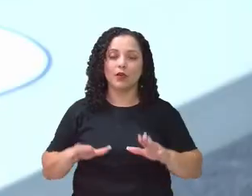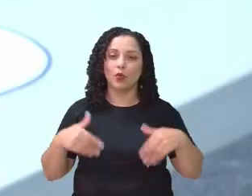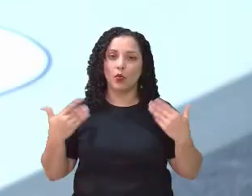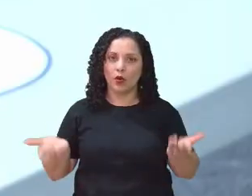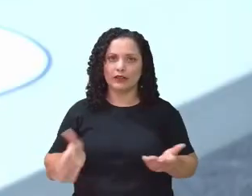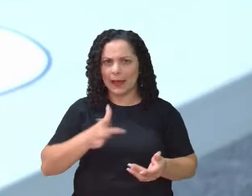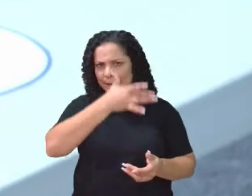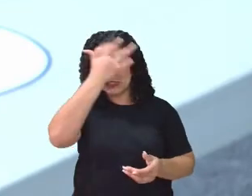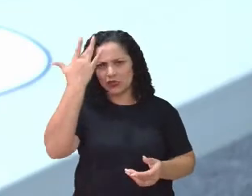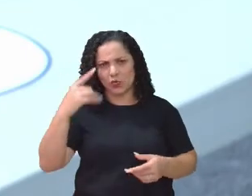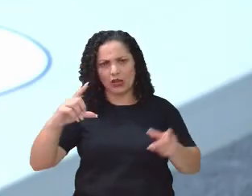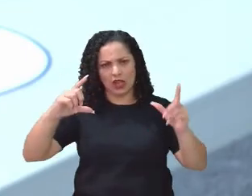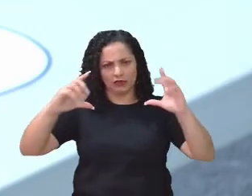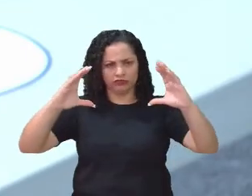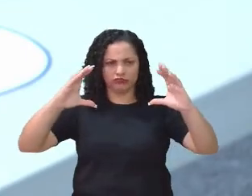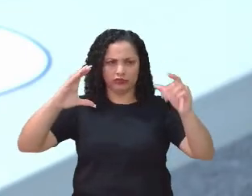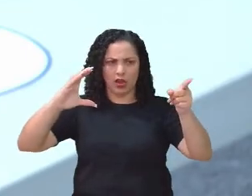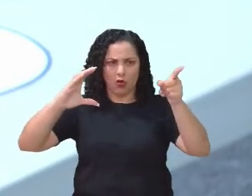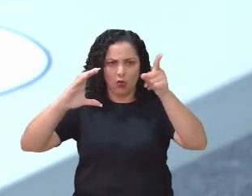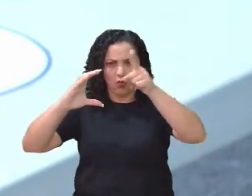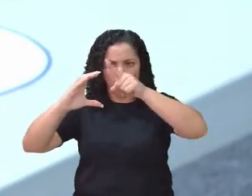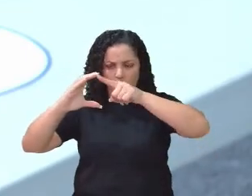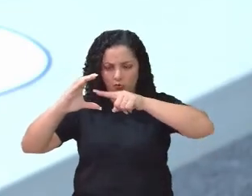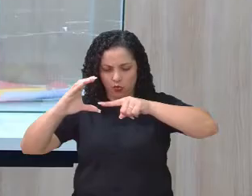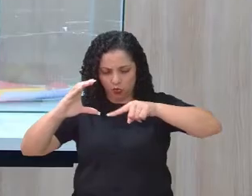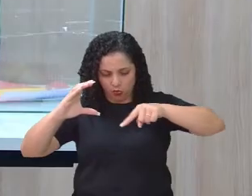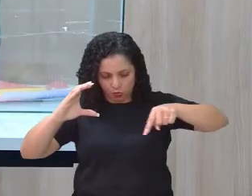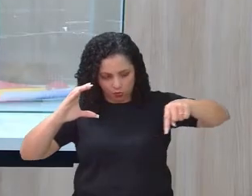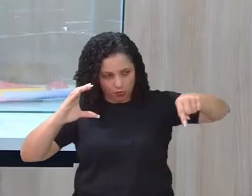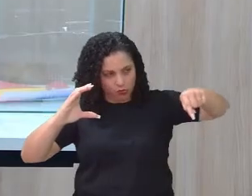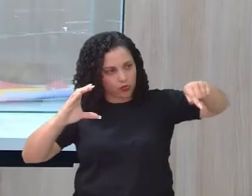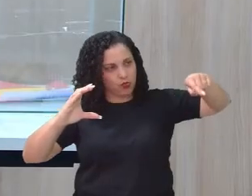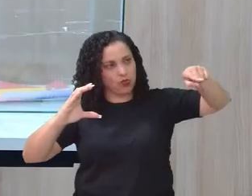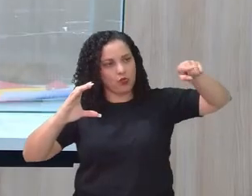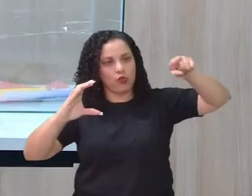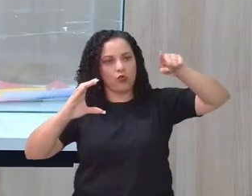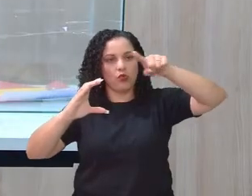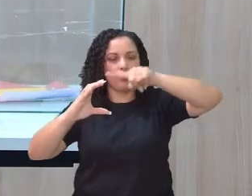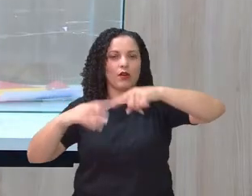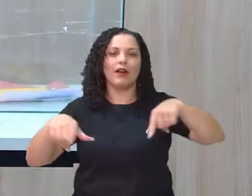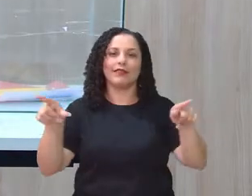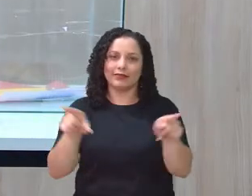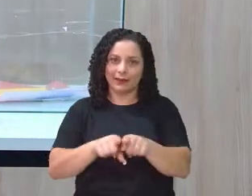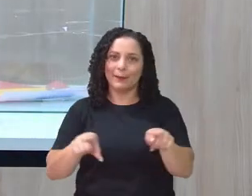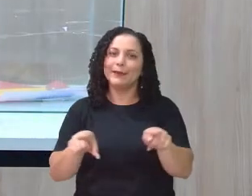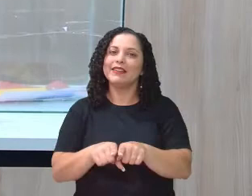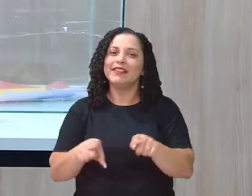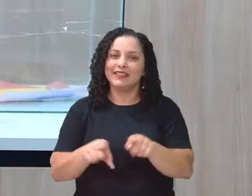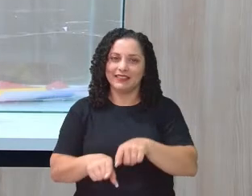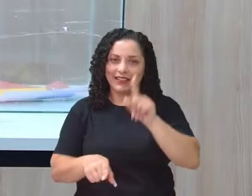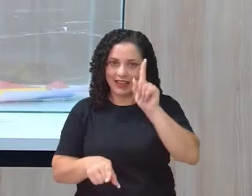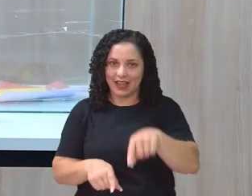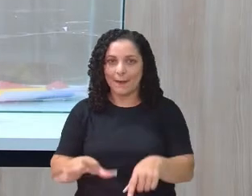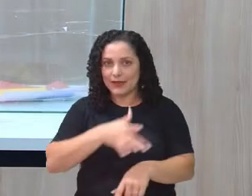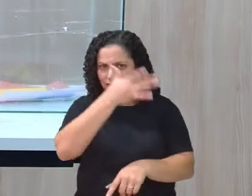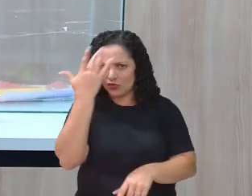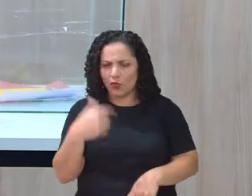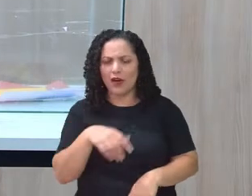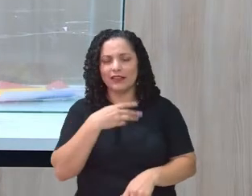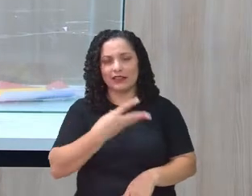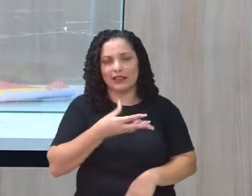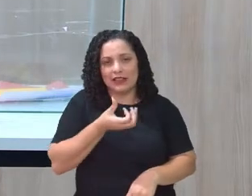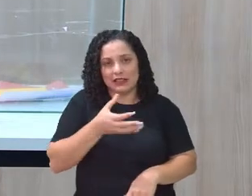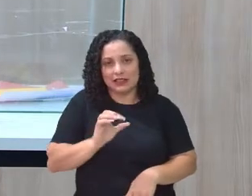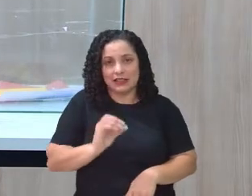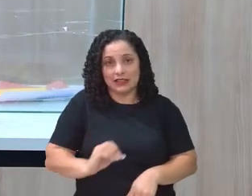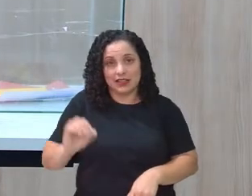pessoa gira, certo? Essa pessoa dá uma volta completa, ela também percorreu aí 360 graus. Não sei